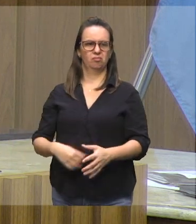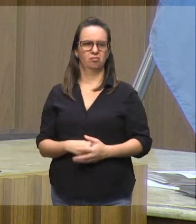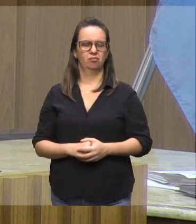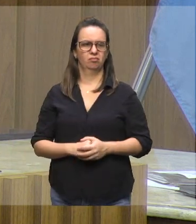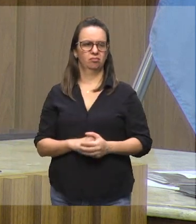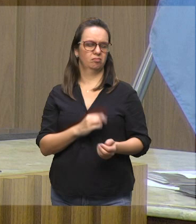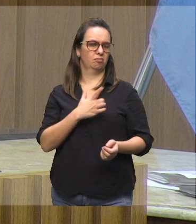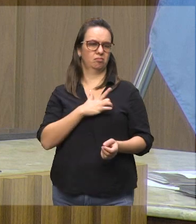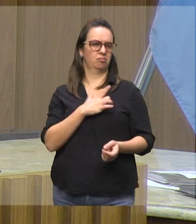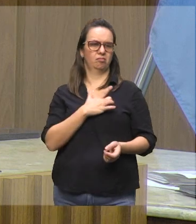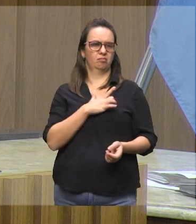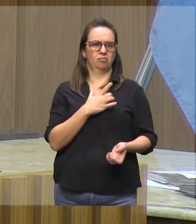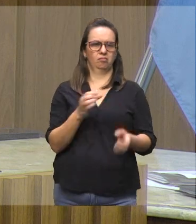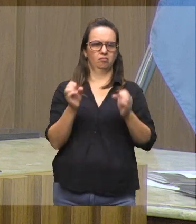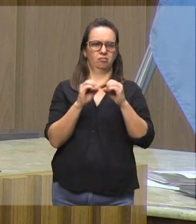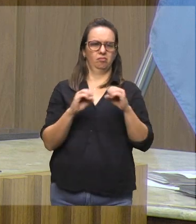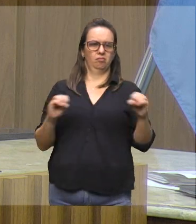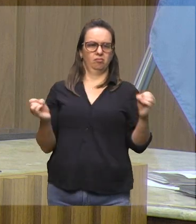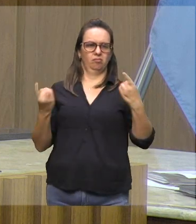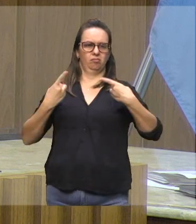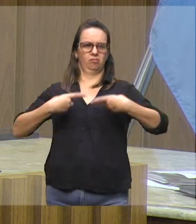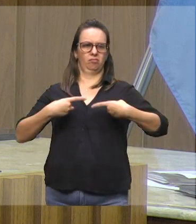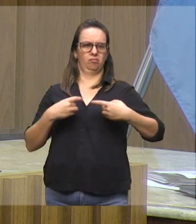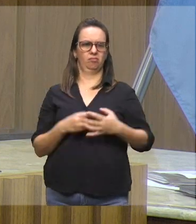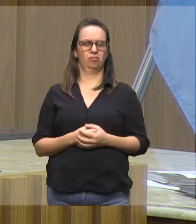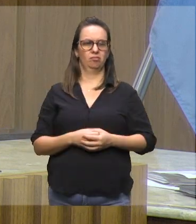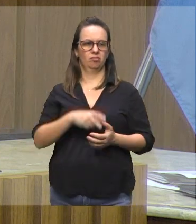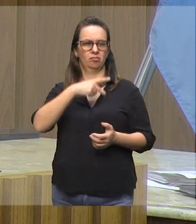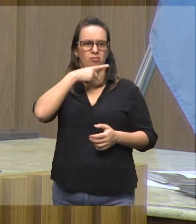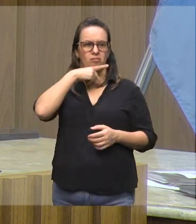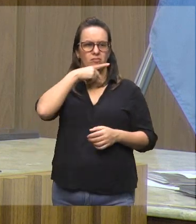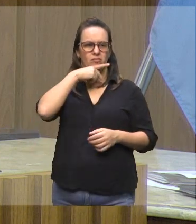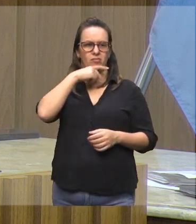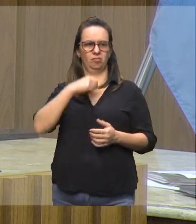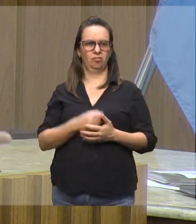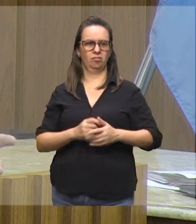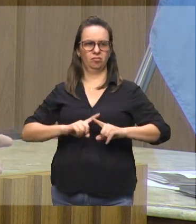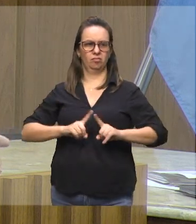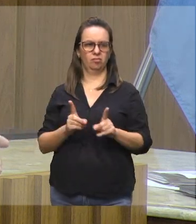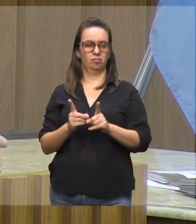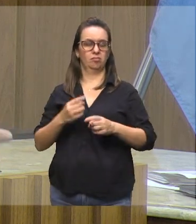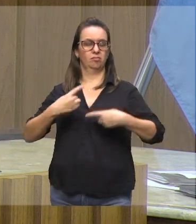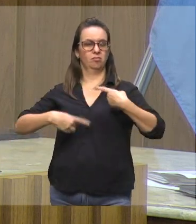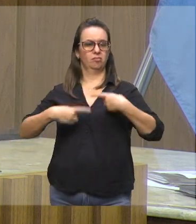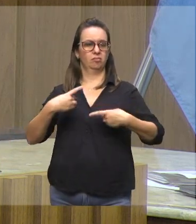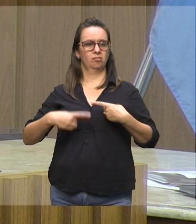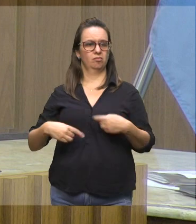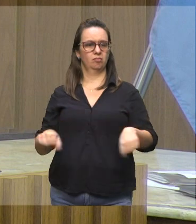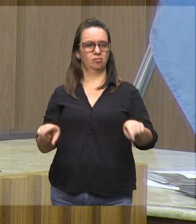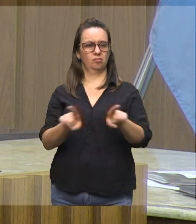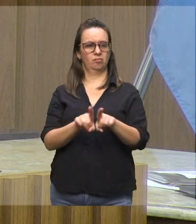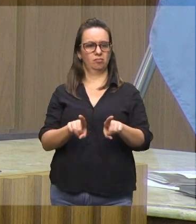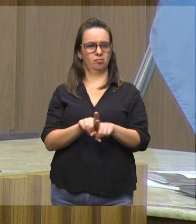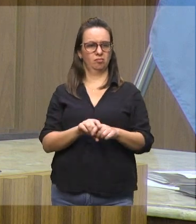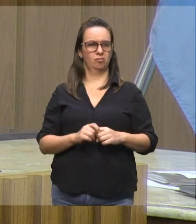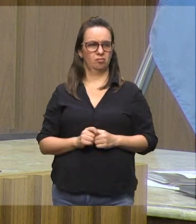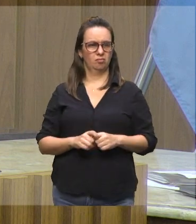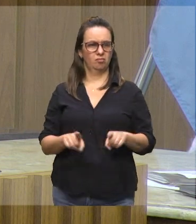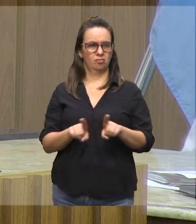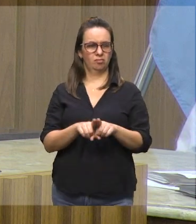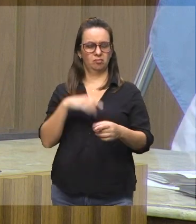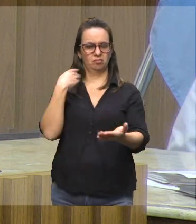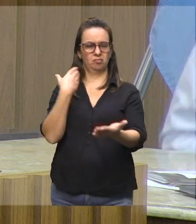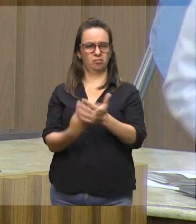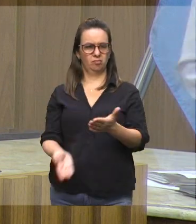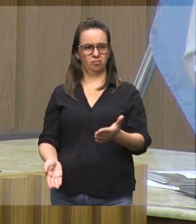tenho nada contra o partido em si, mas a política do partido é essa. Foi assim quando nós perdemos o posto fiscal, foi assim